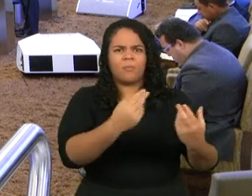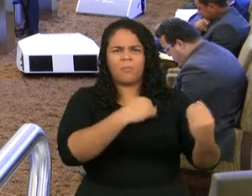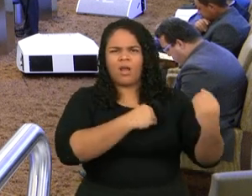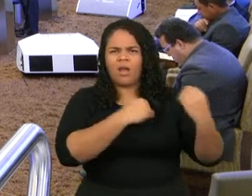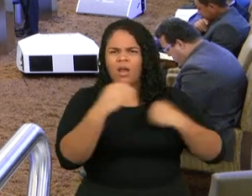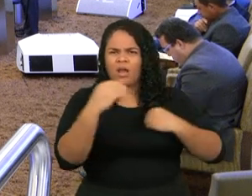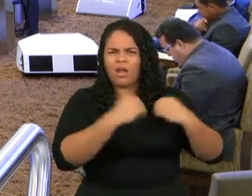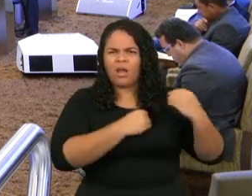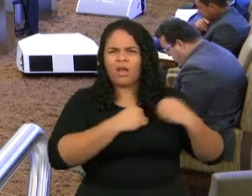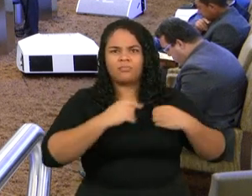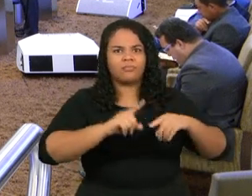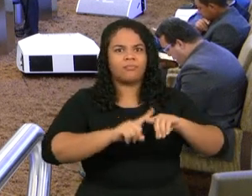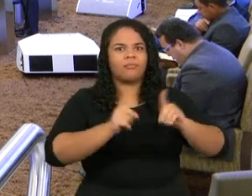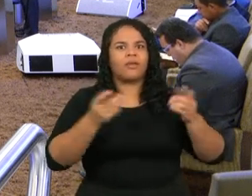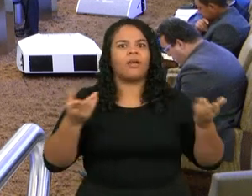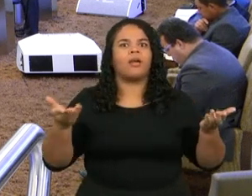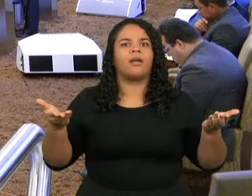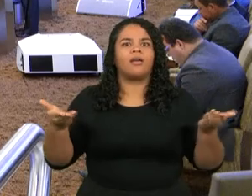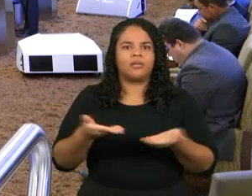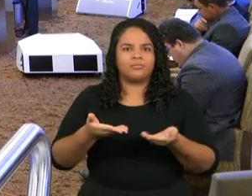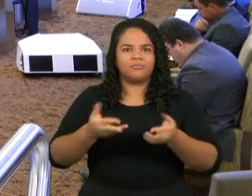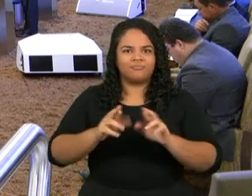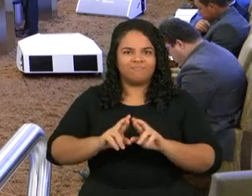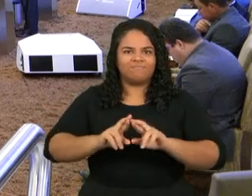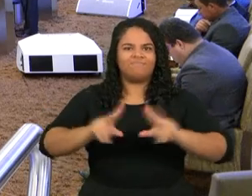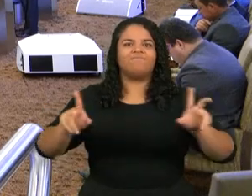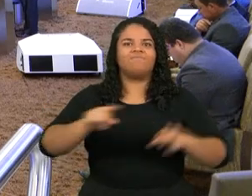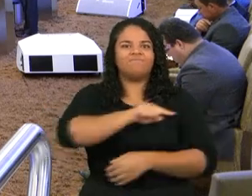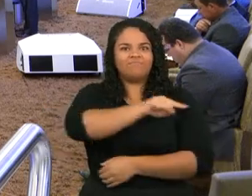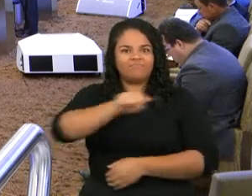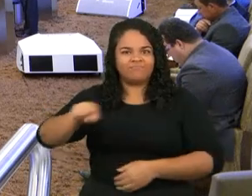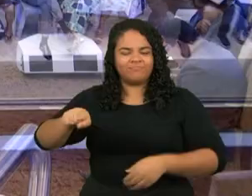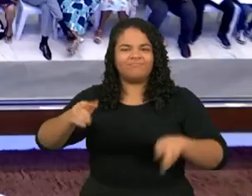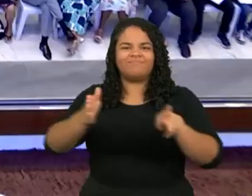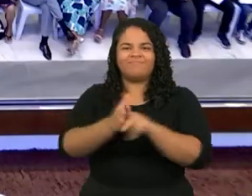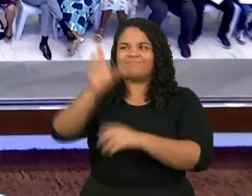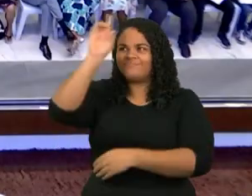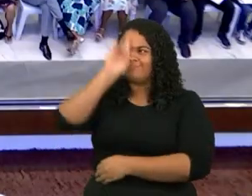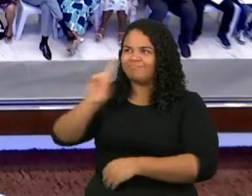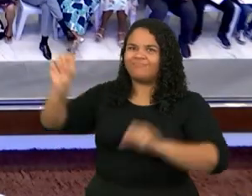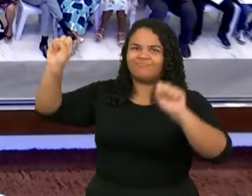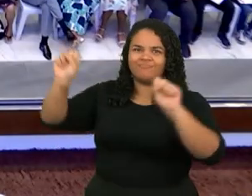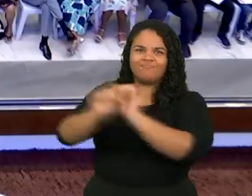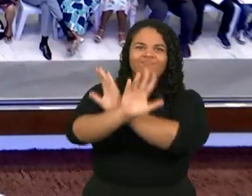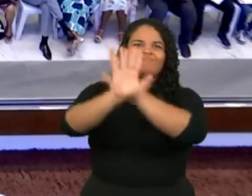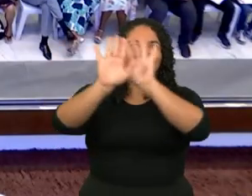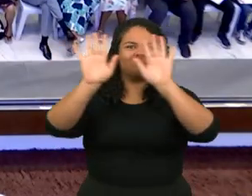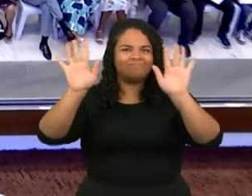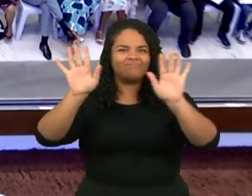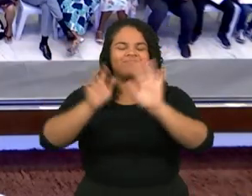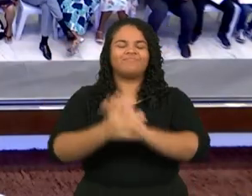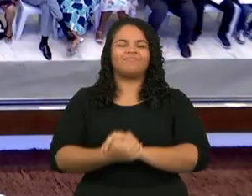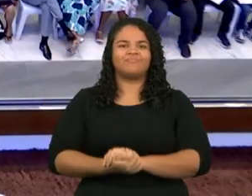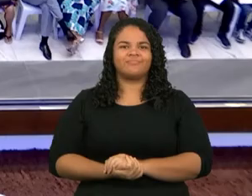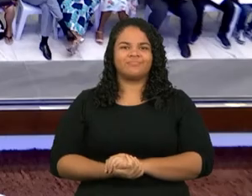mas agora sois luz no Senhor aí ele disse